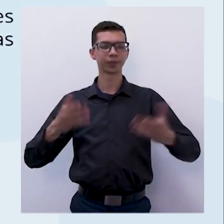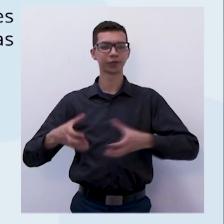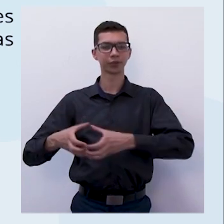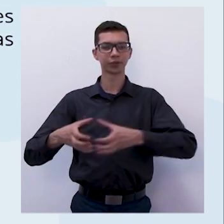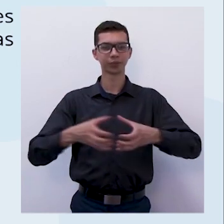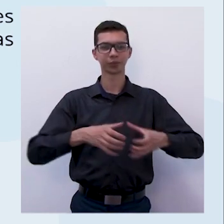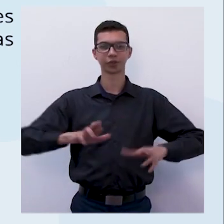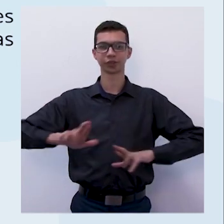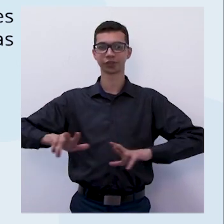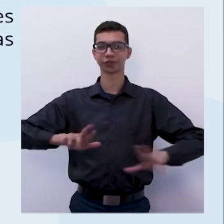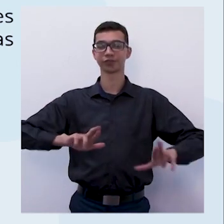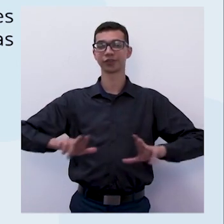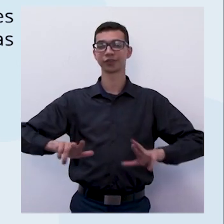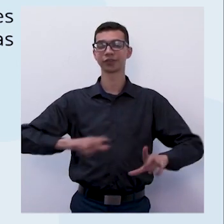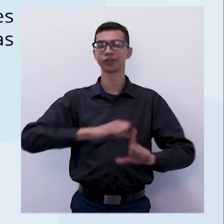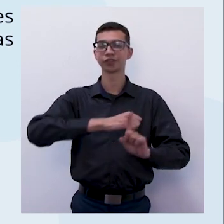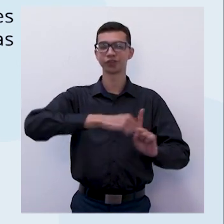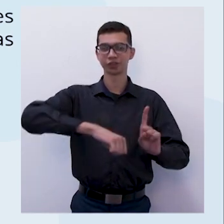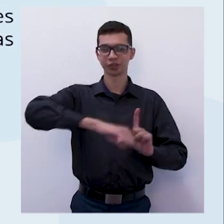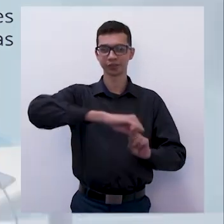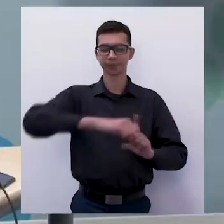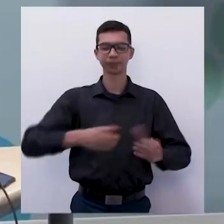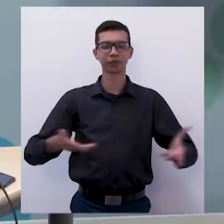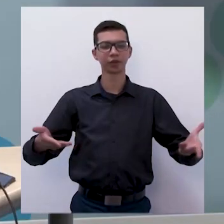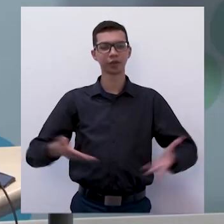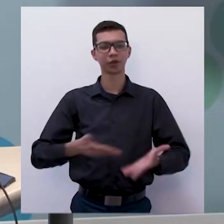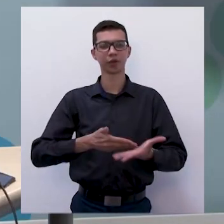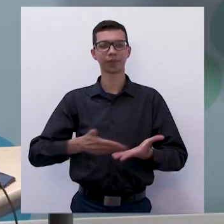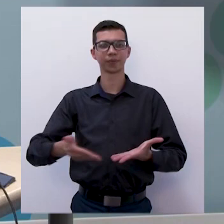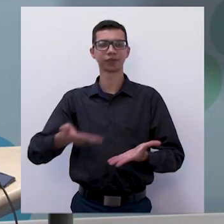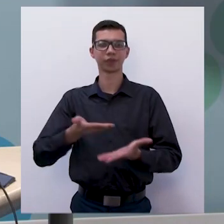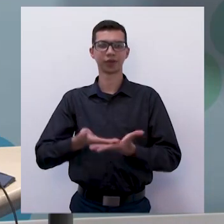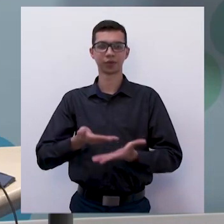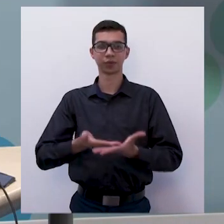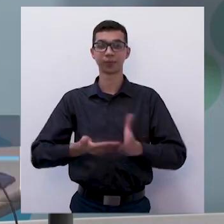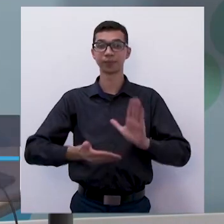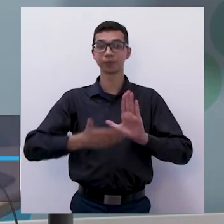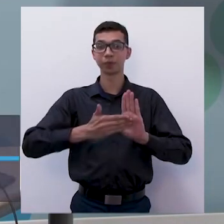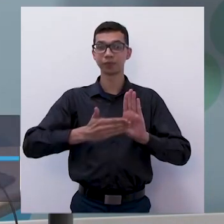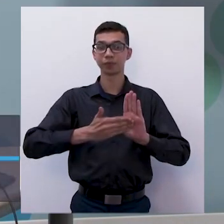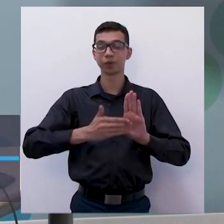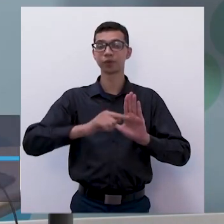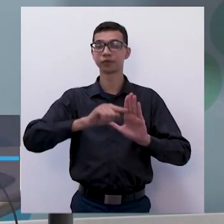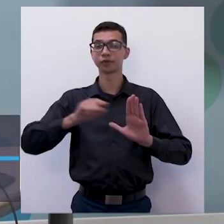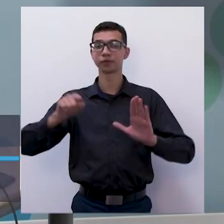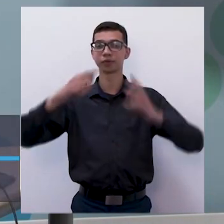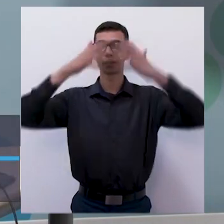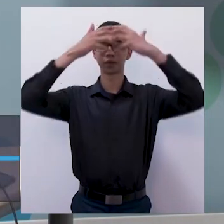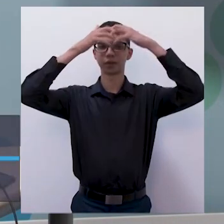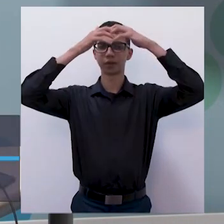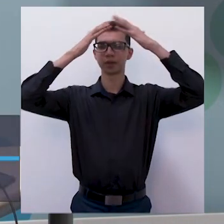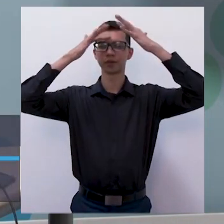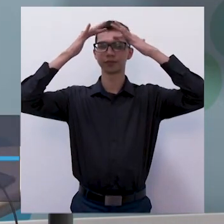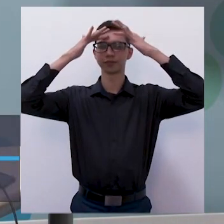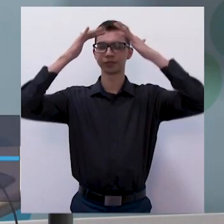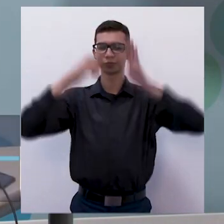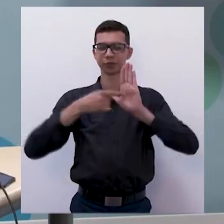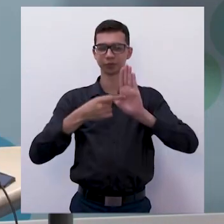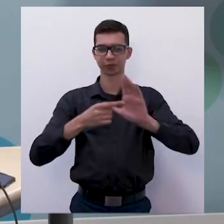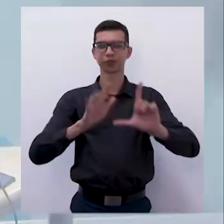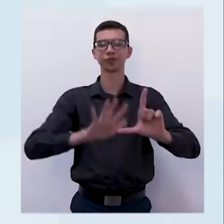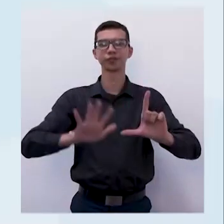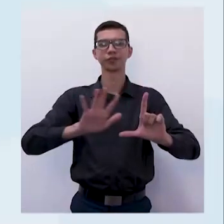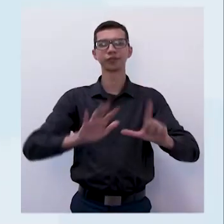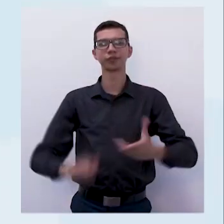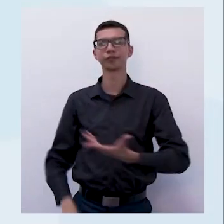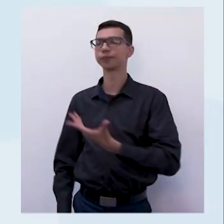agentes sociais. A gente já vai começar a nossa aula propondo uma reflexão para vocês. Olha aí que vai aparecer na tela.